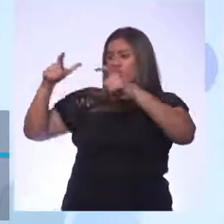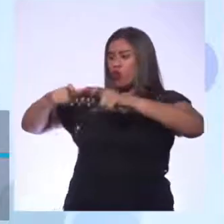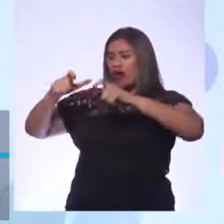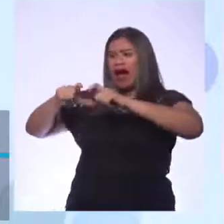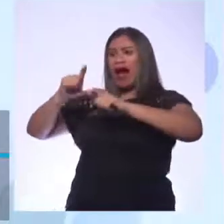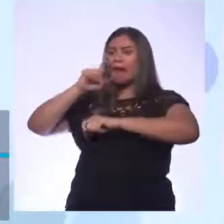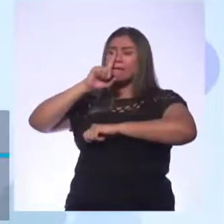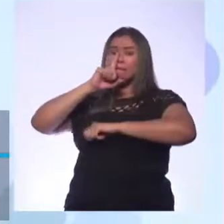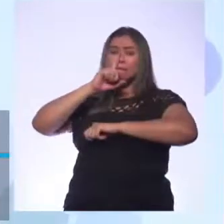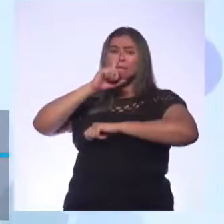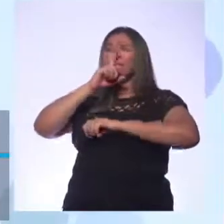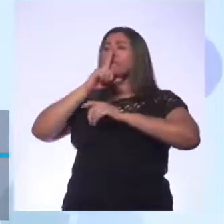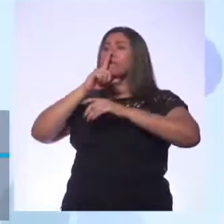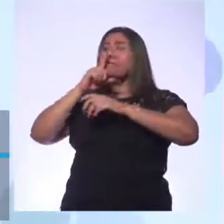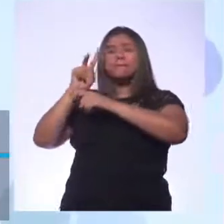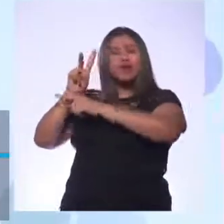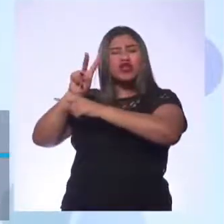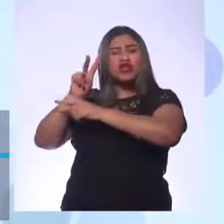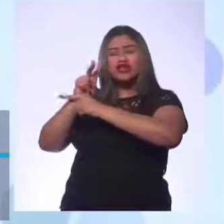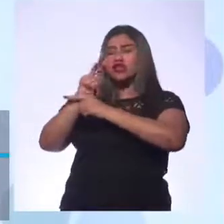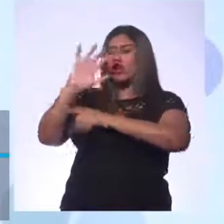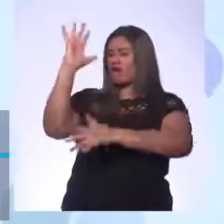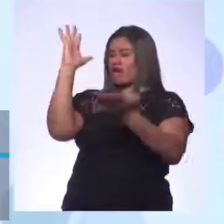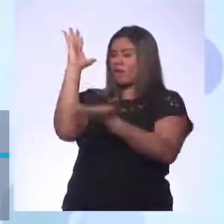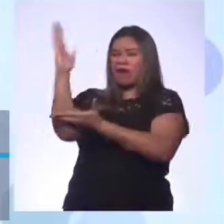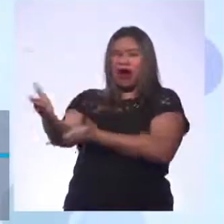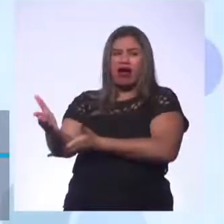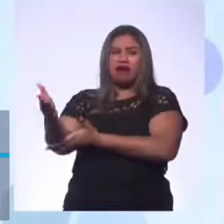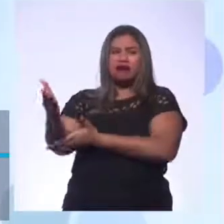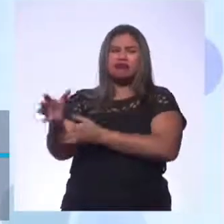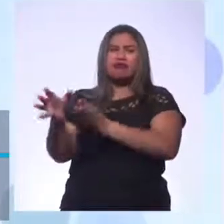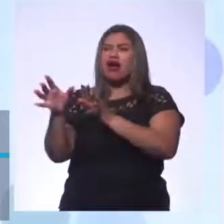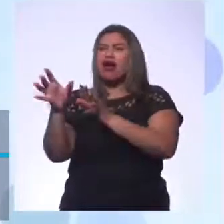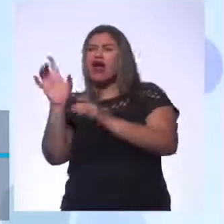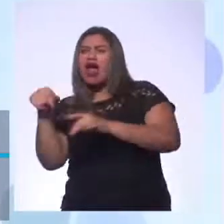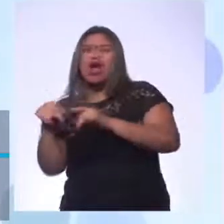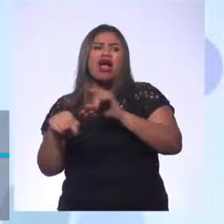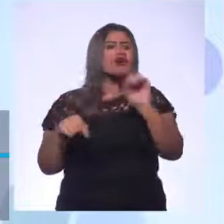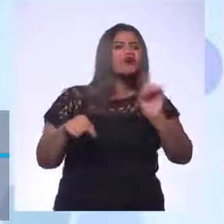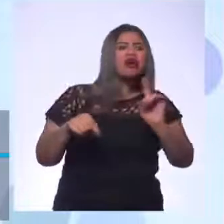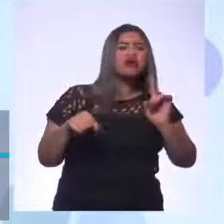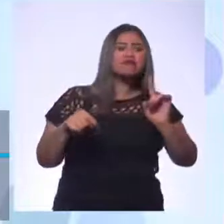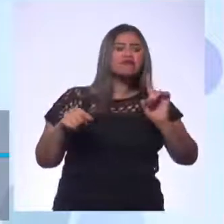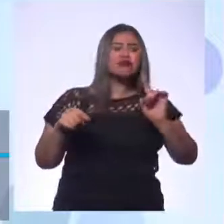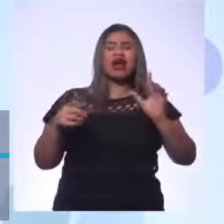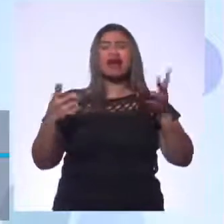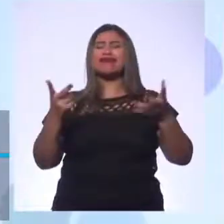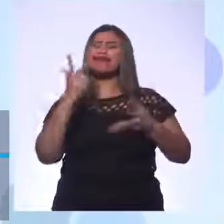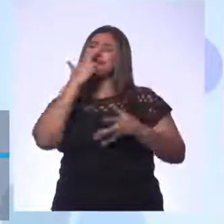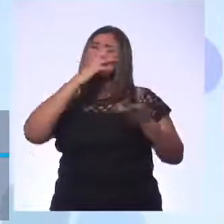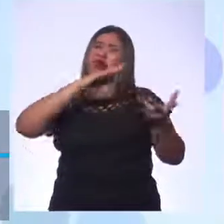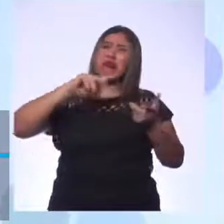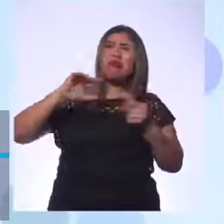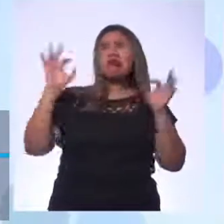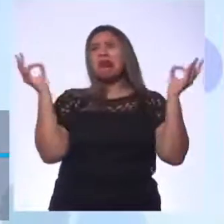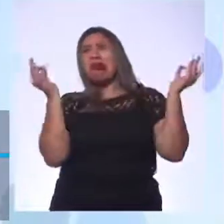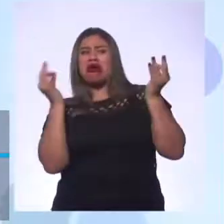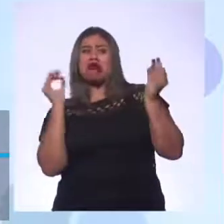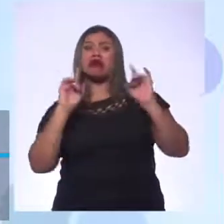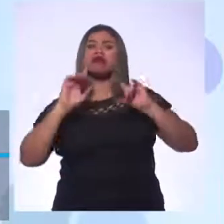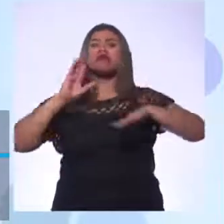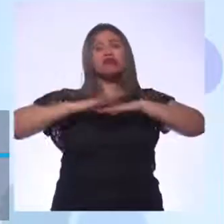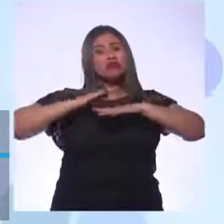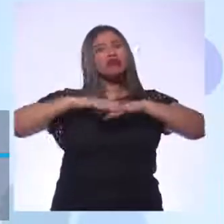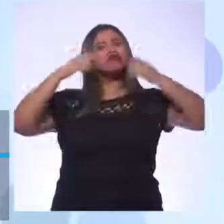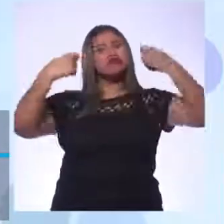Gente, parece que isso é um mundo ideal, não sei o que lá, mas alguém tem que começar a fazer, a partir de algum momento.